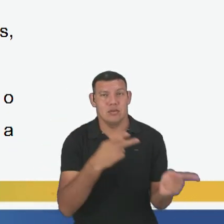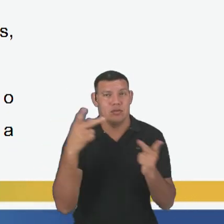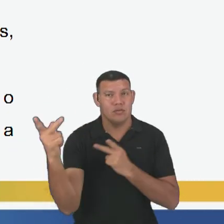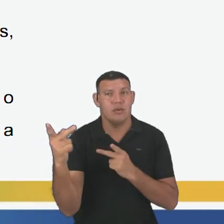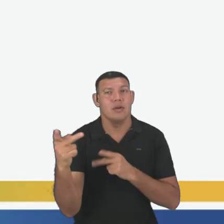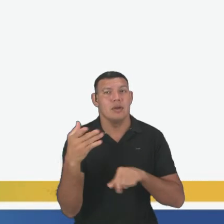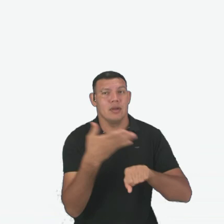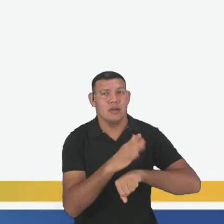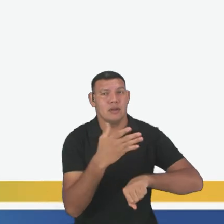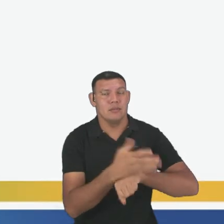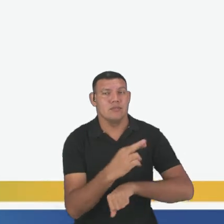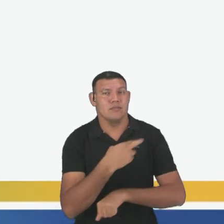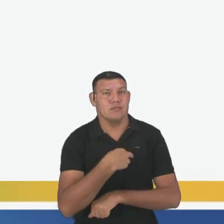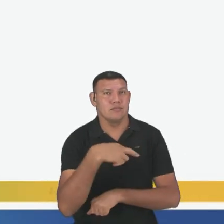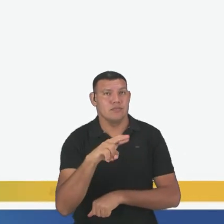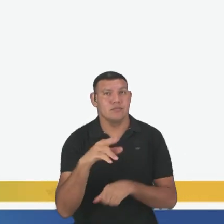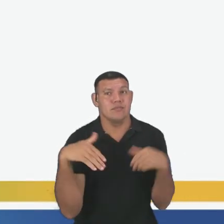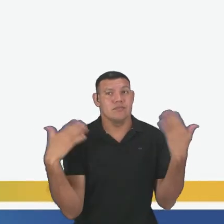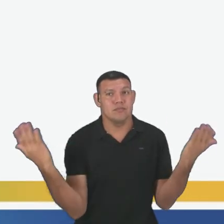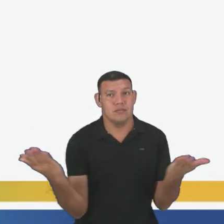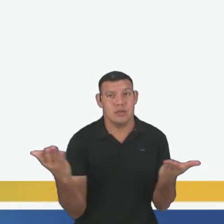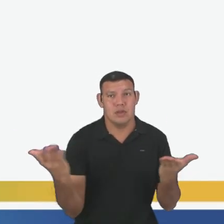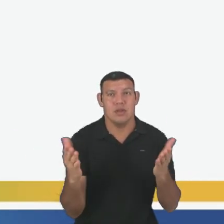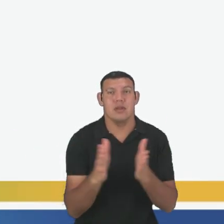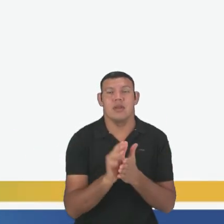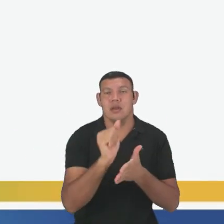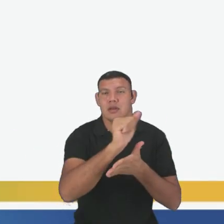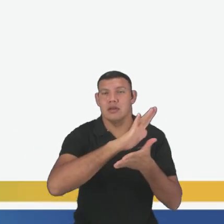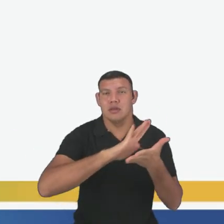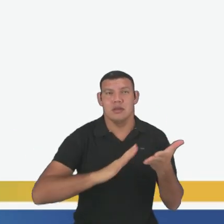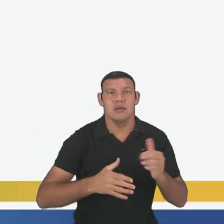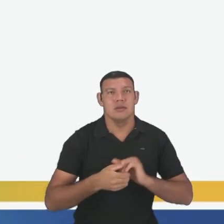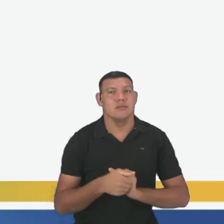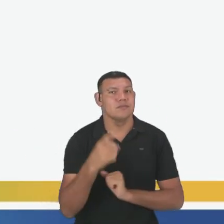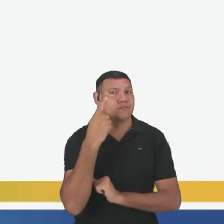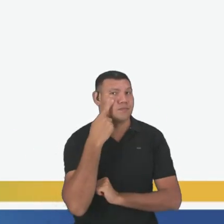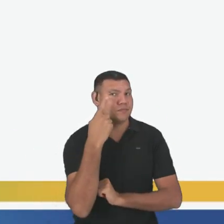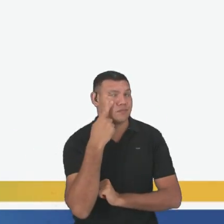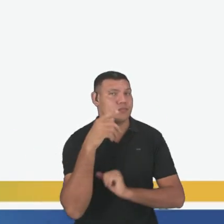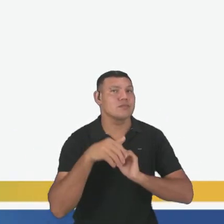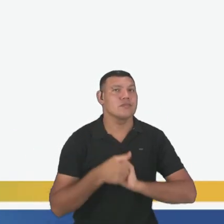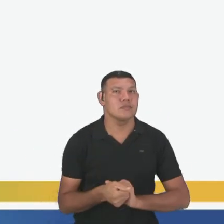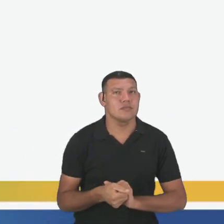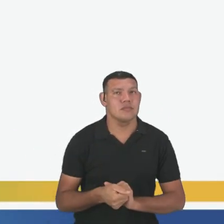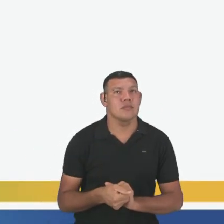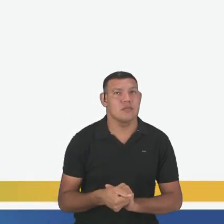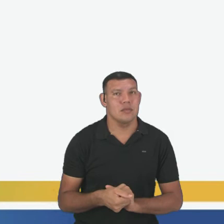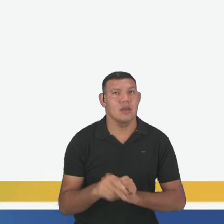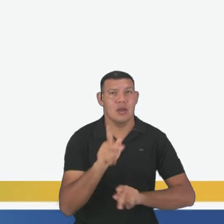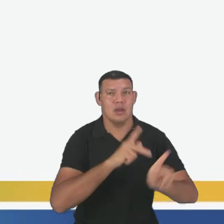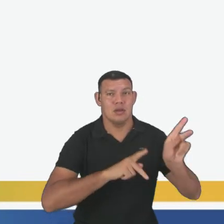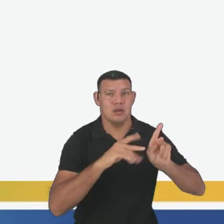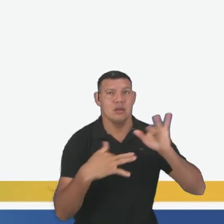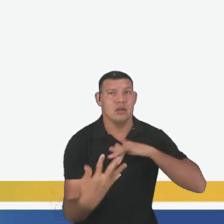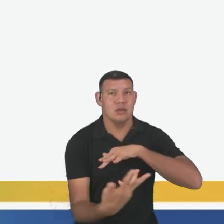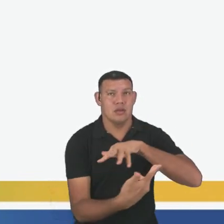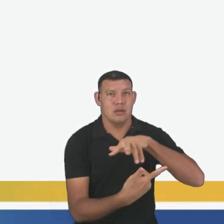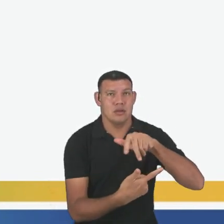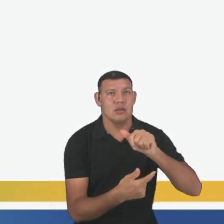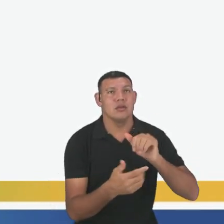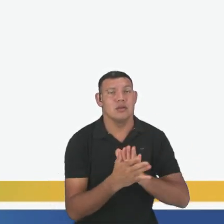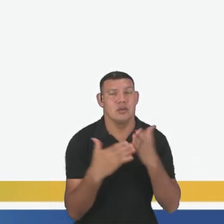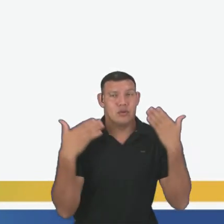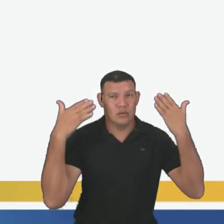prática de sua religião. Com isso, vamos para o nosso exercitando. Olha só, sabe-se que a população mundial